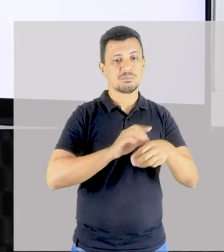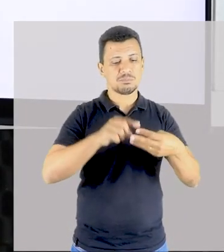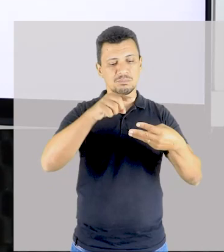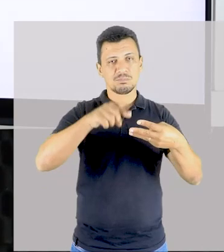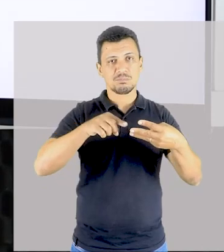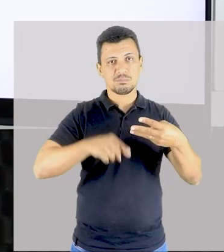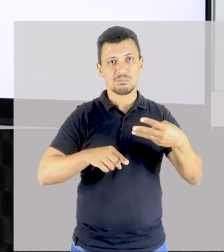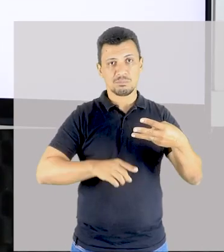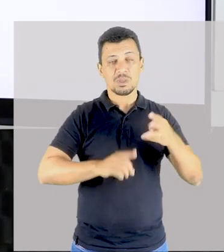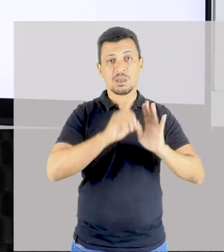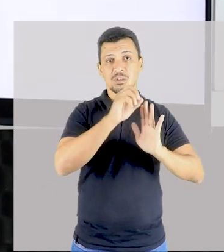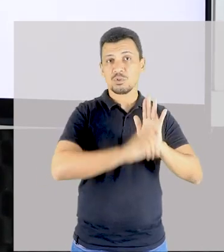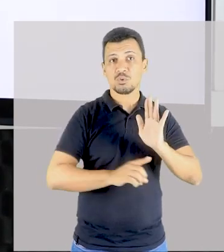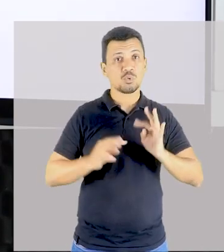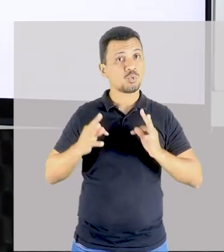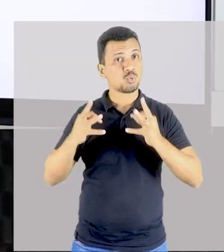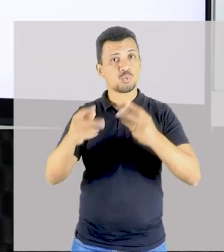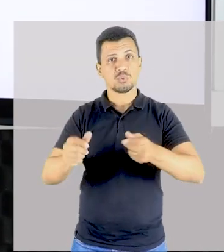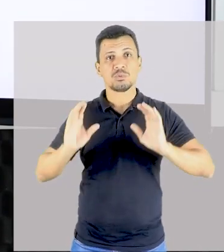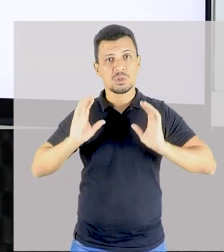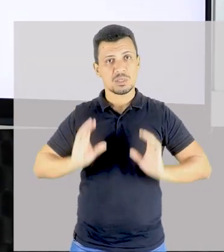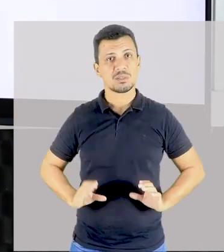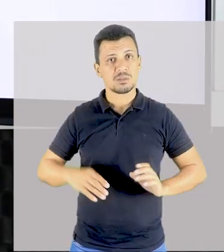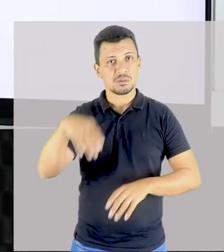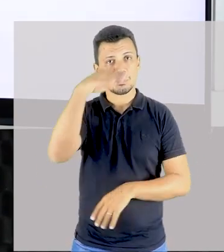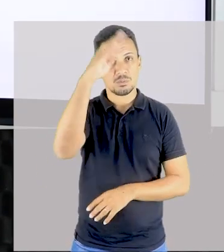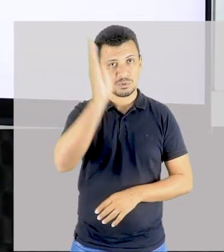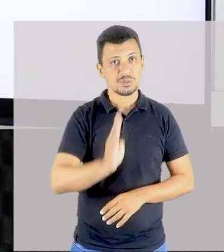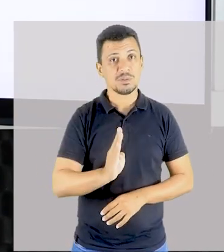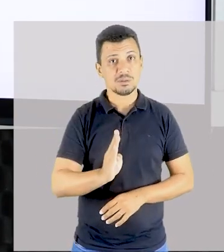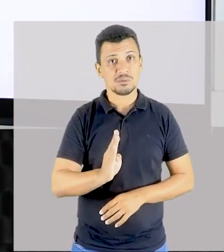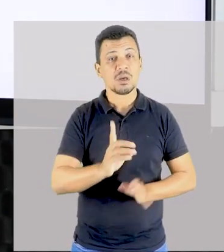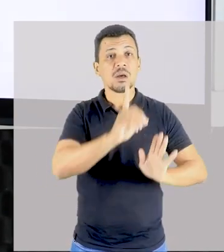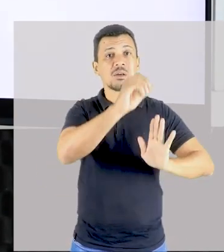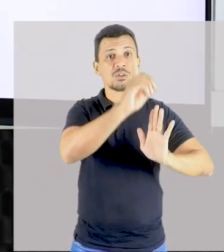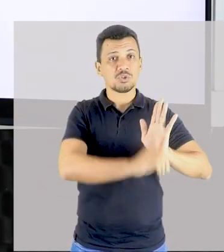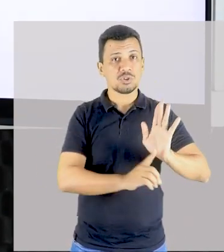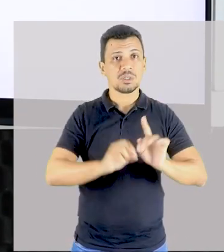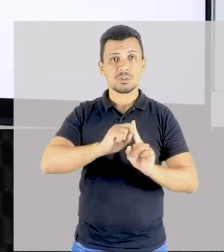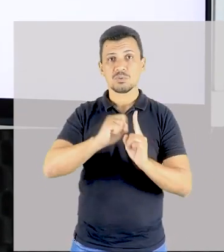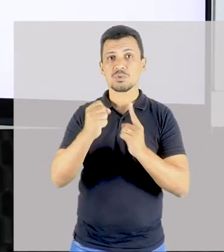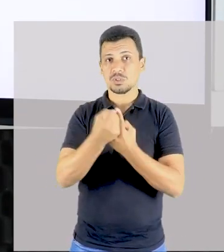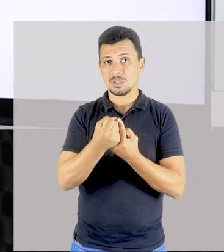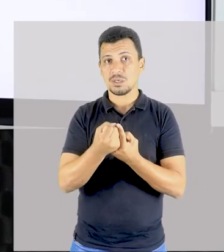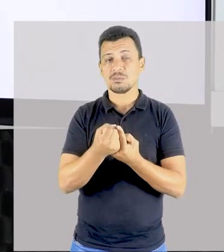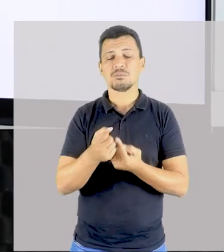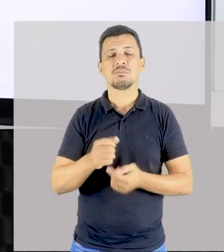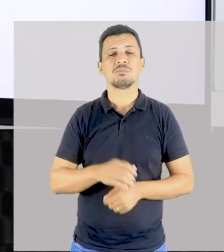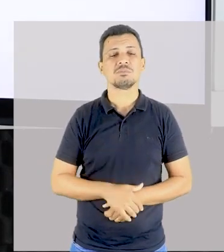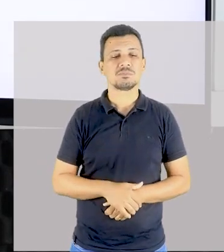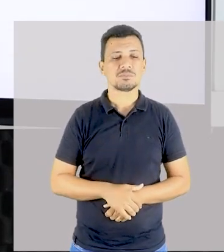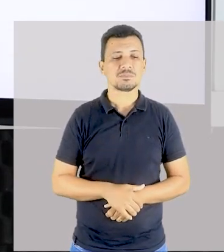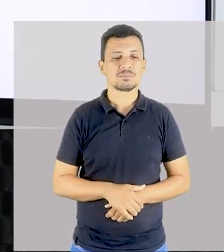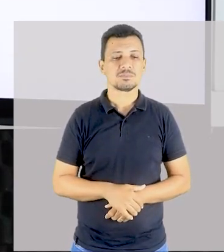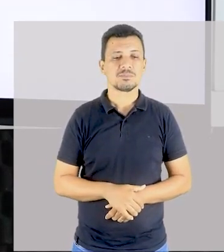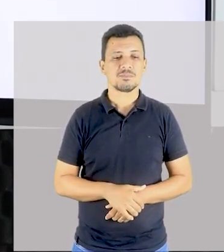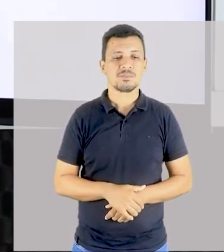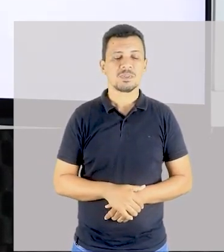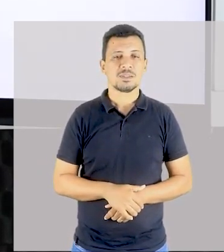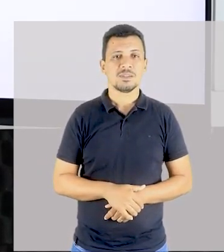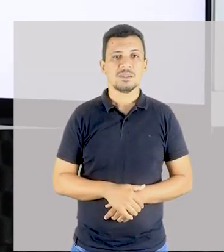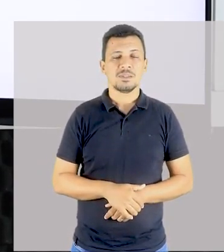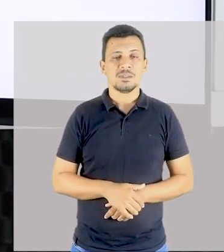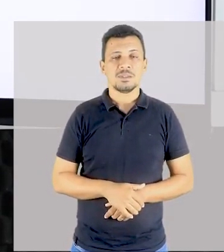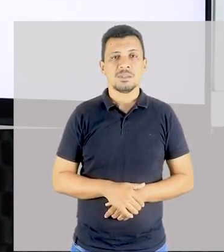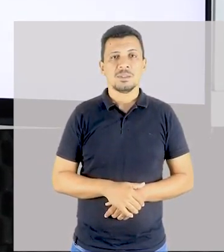abrangem todos os cidadãos brasileiros são direitos sociais garantidos constitucionalmente esta